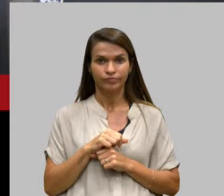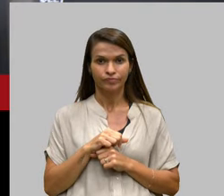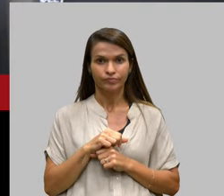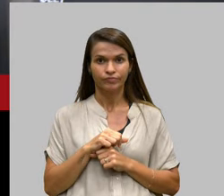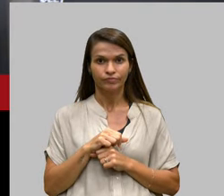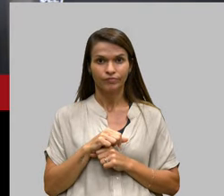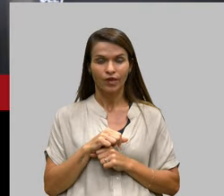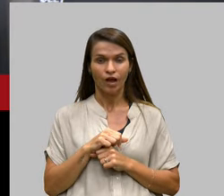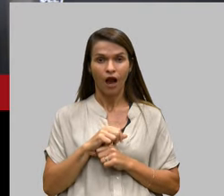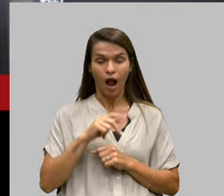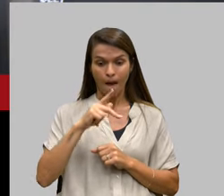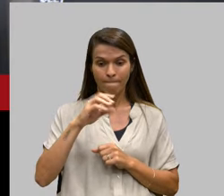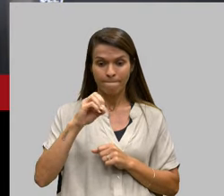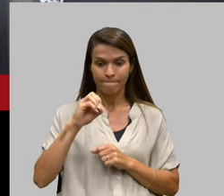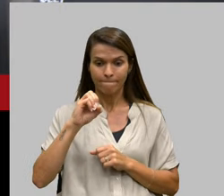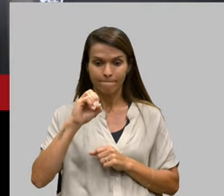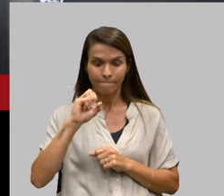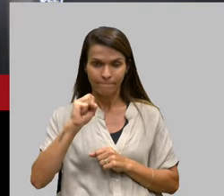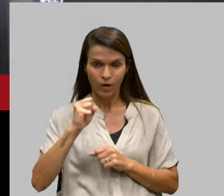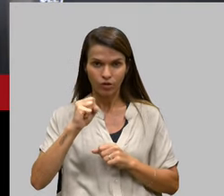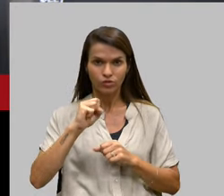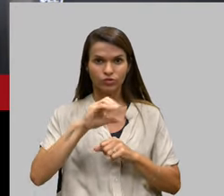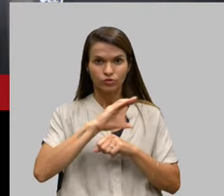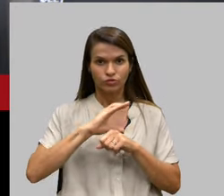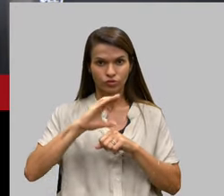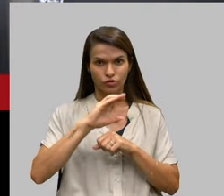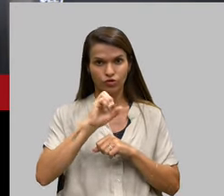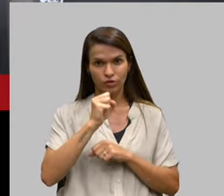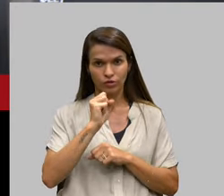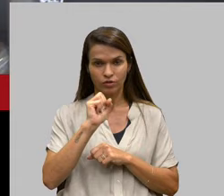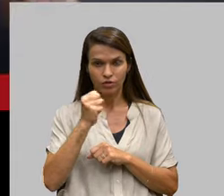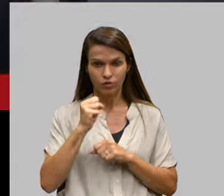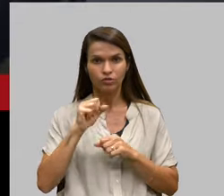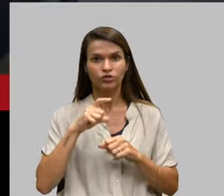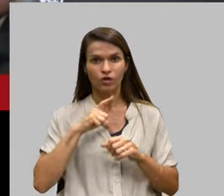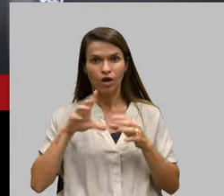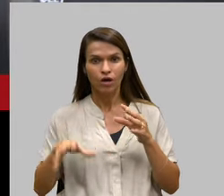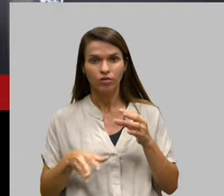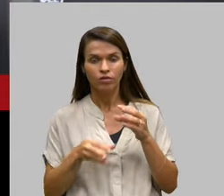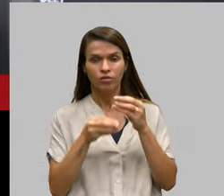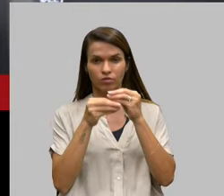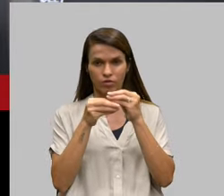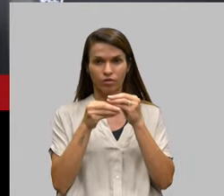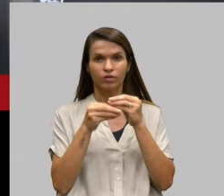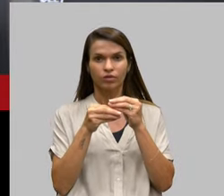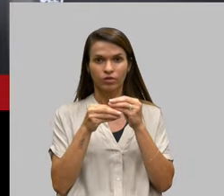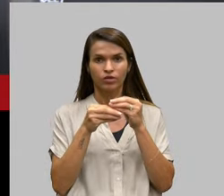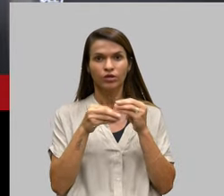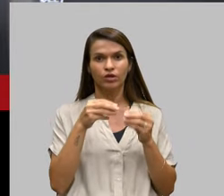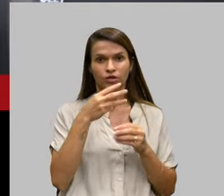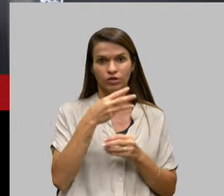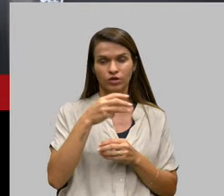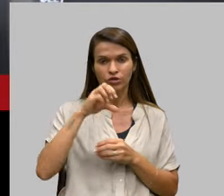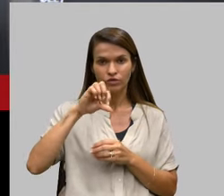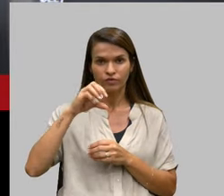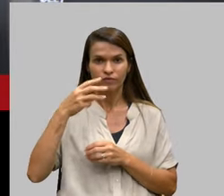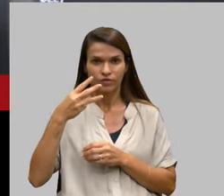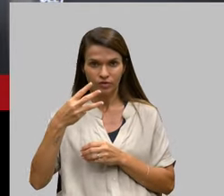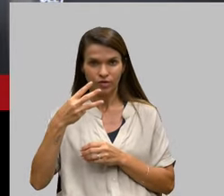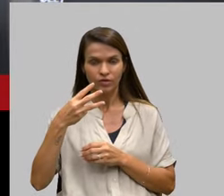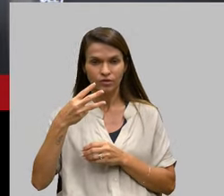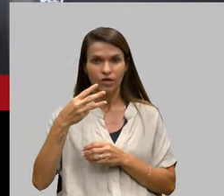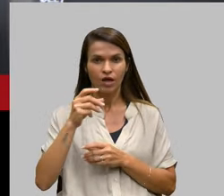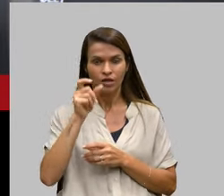Constituição de 88 há uma obrigatoriedade então uma implementação por meio da emenda cons ial 393 da contribuição do Servidor Público